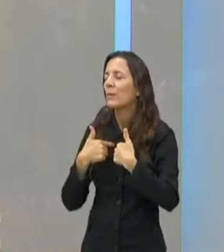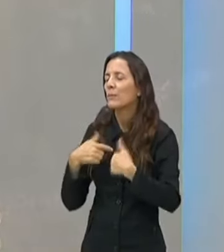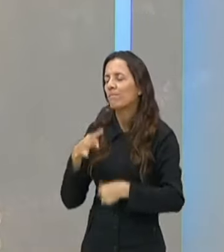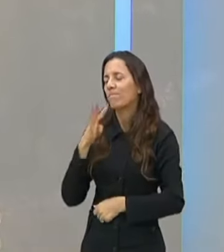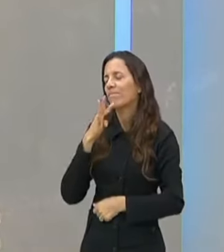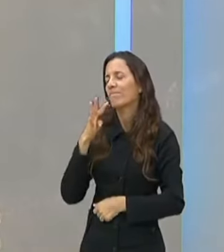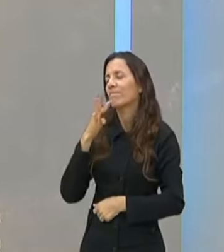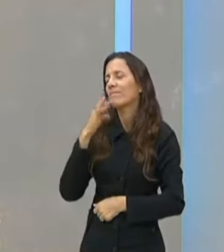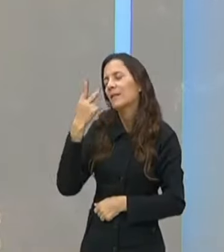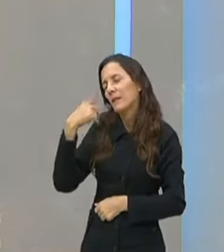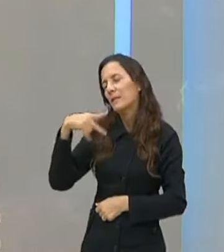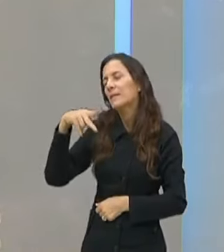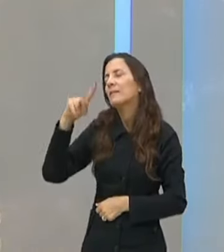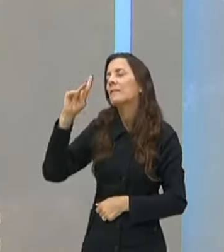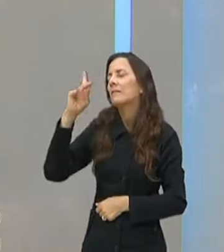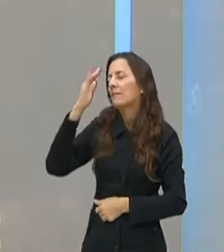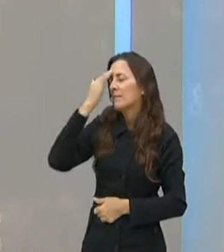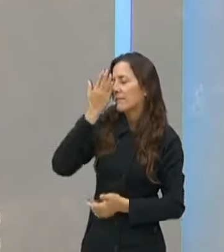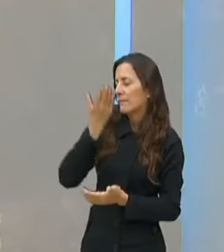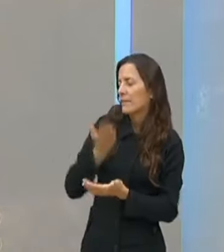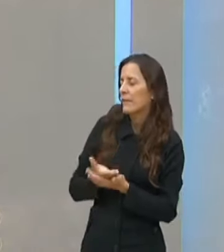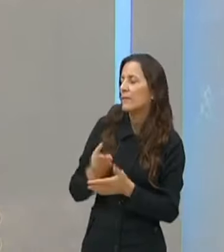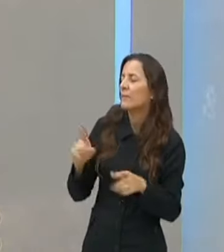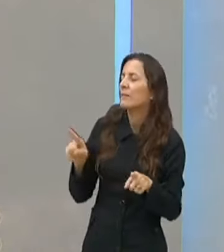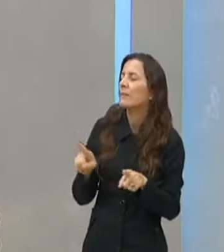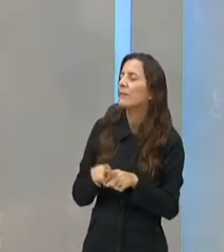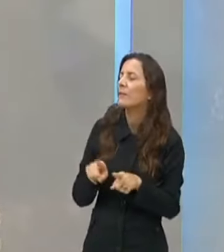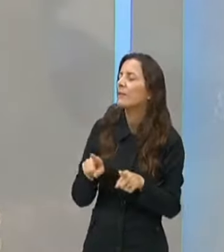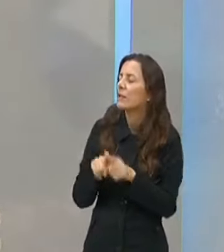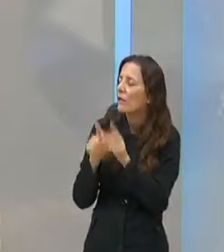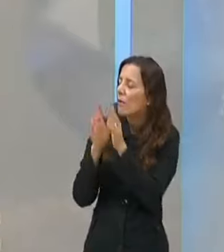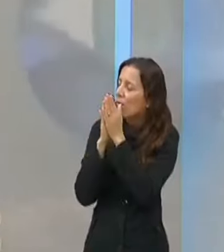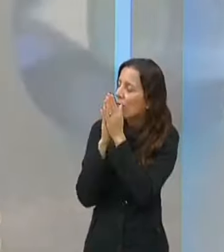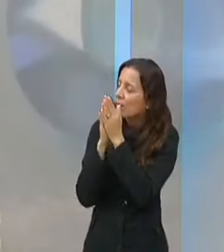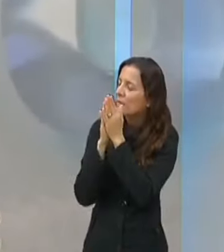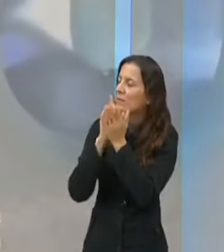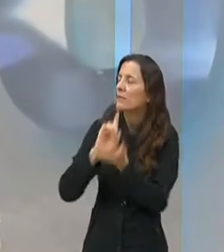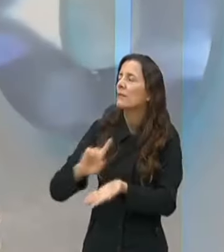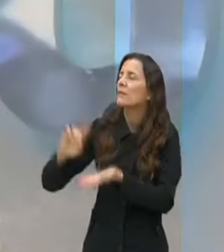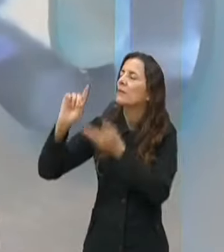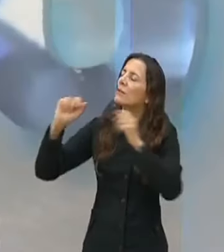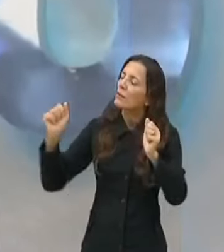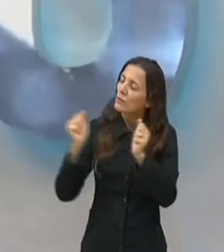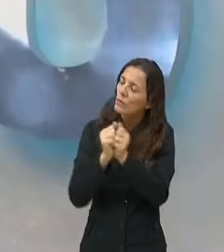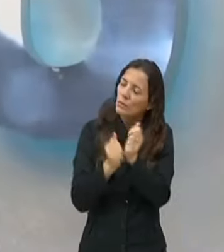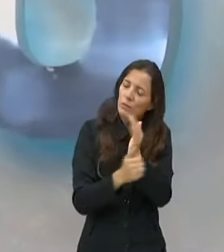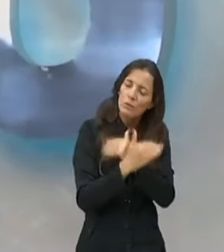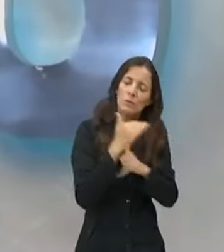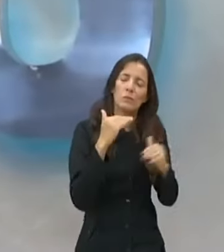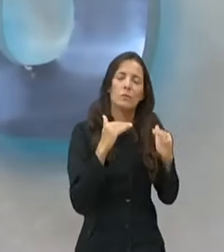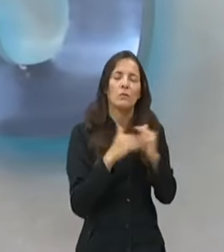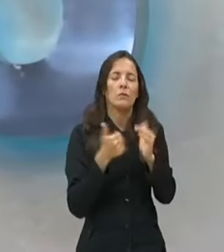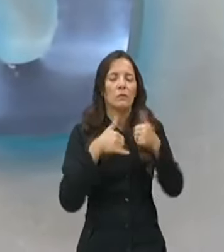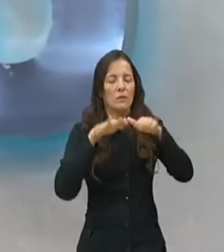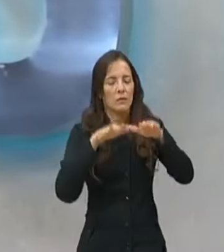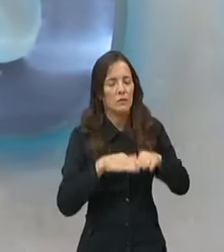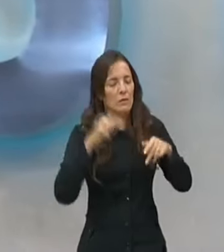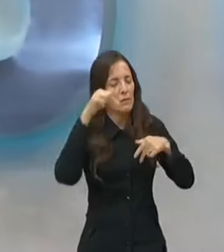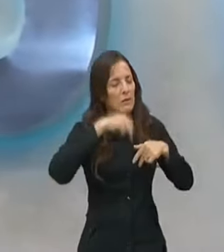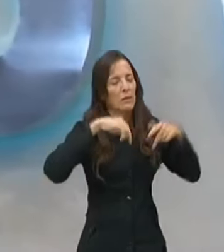aqui esta noite com os meus irmãos, orando a ti, buscando a tua presença